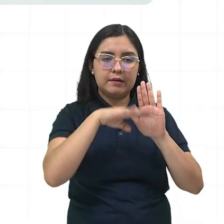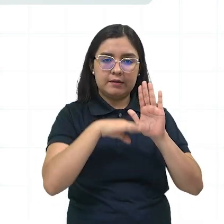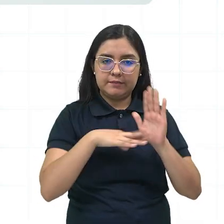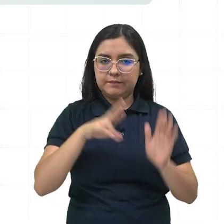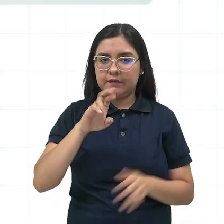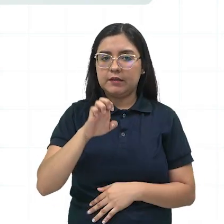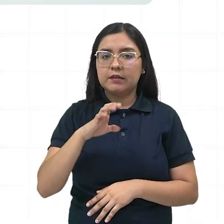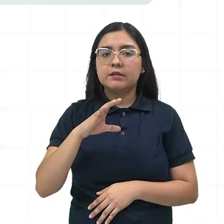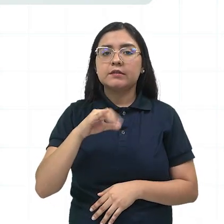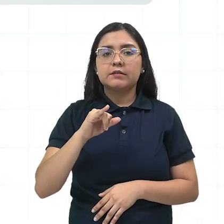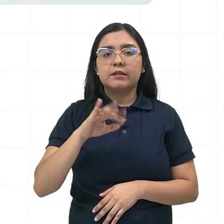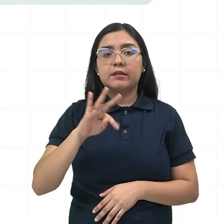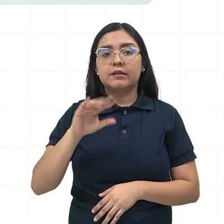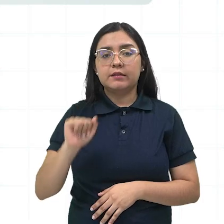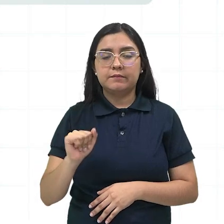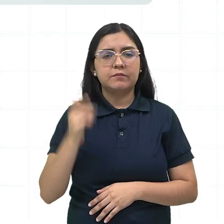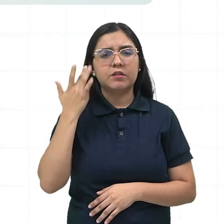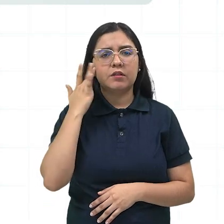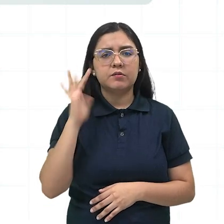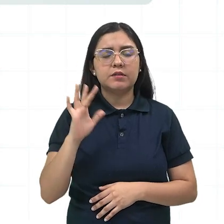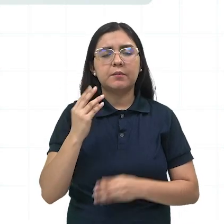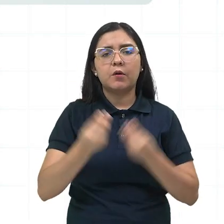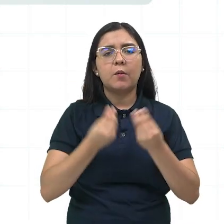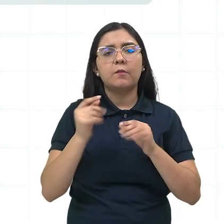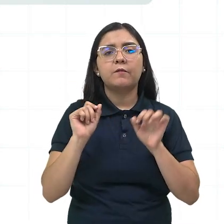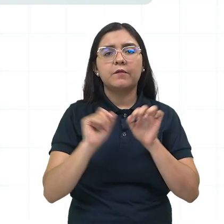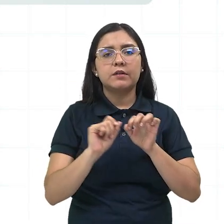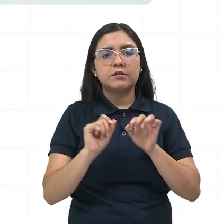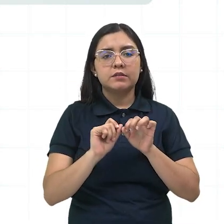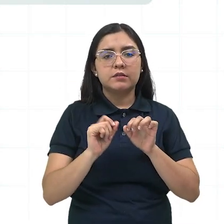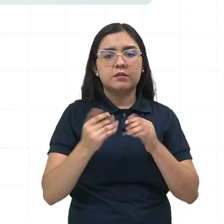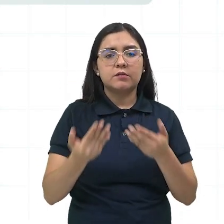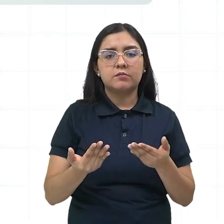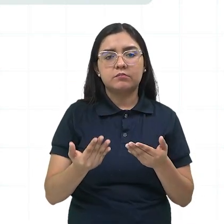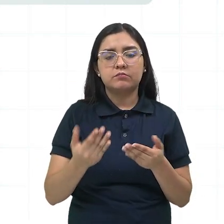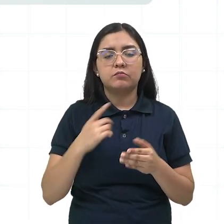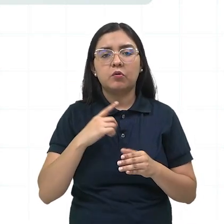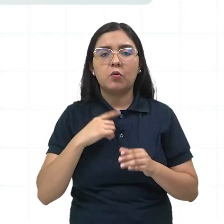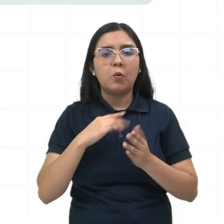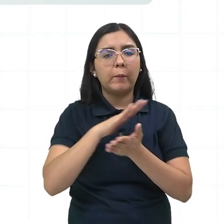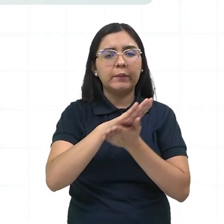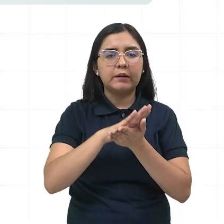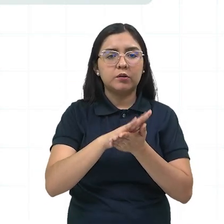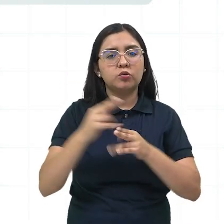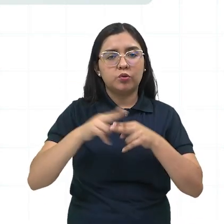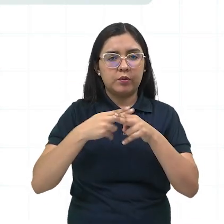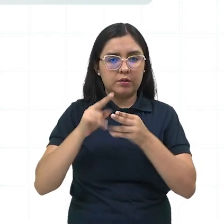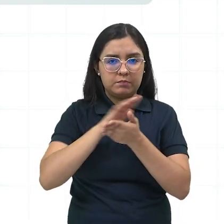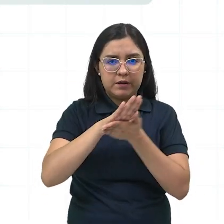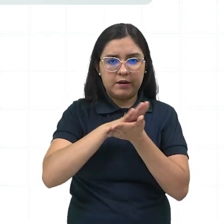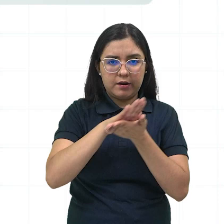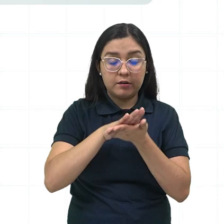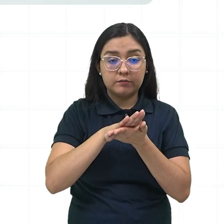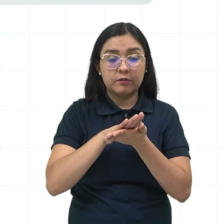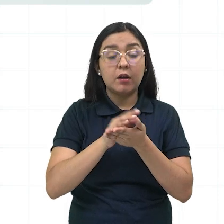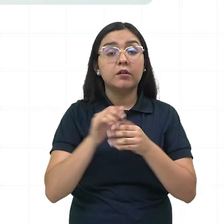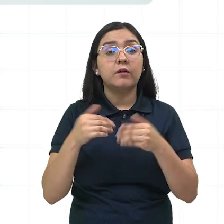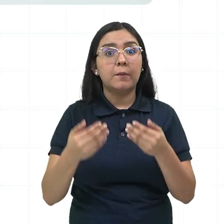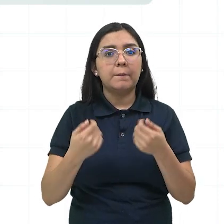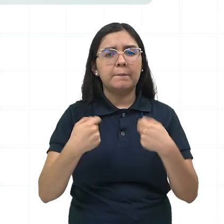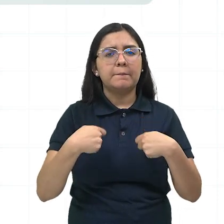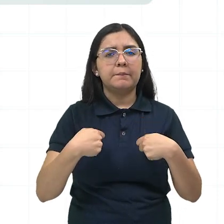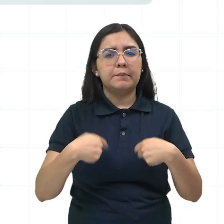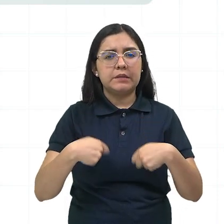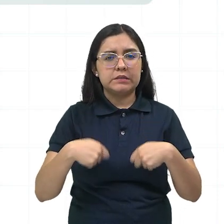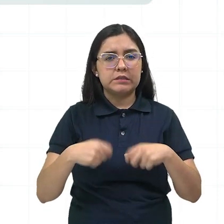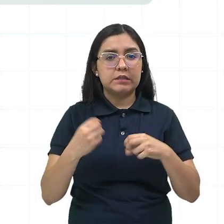De repente, você não sabe como fazer o seu brigadeiro. E aí você vai perceber que precisa